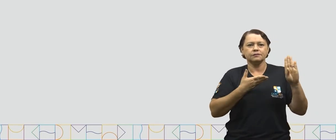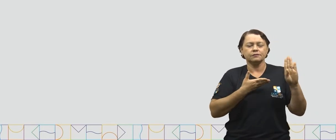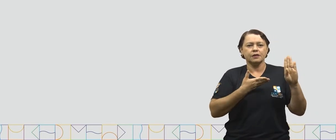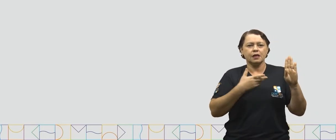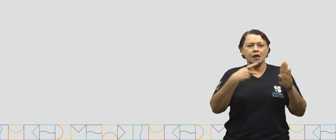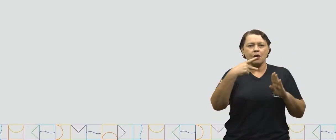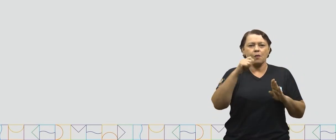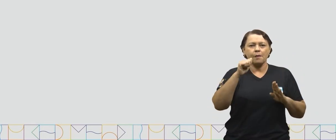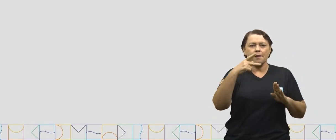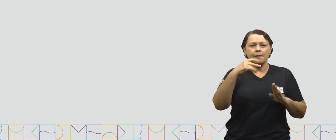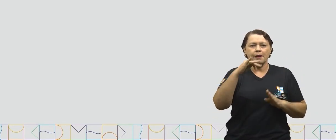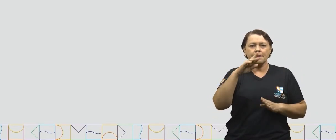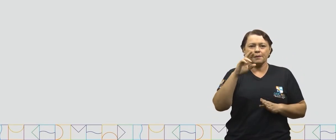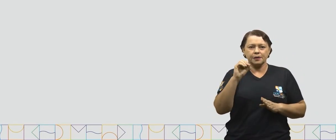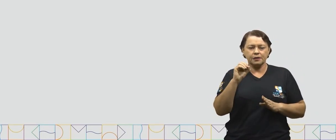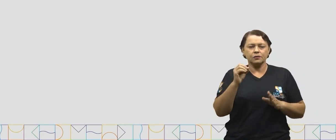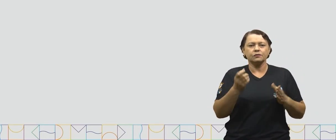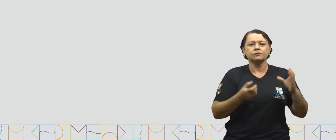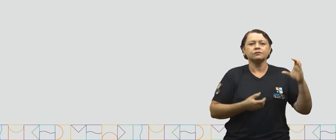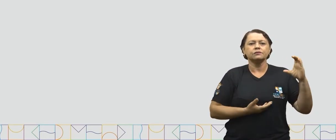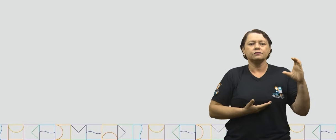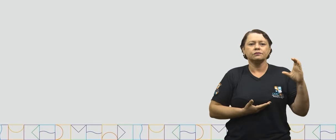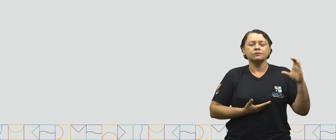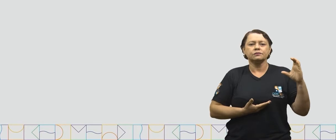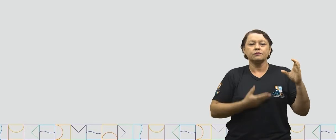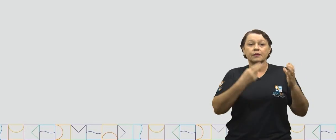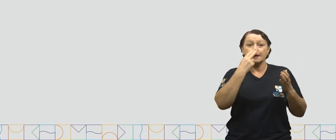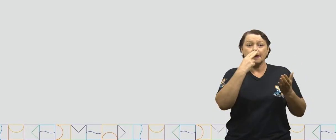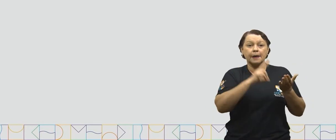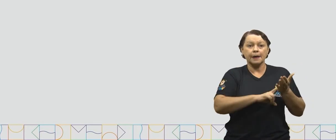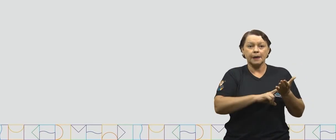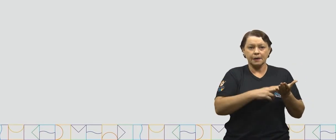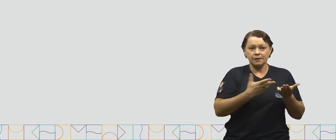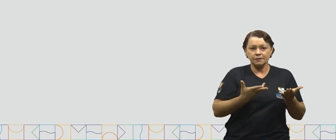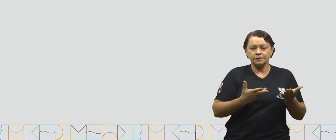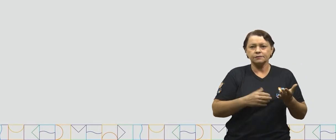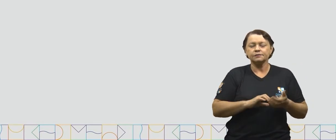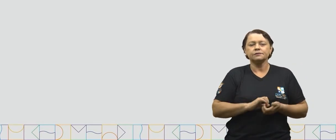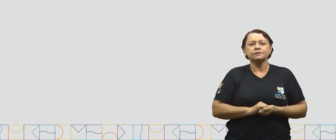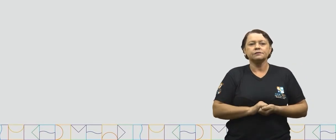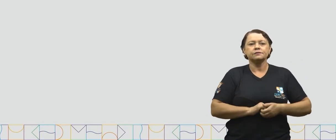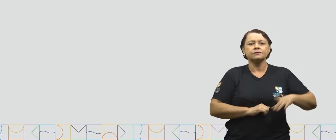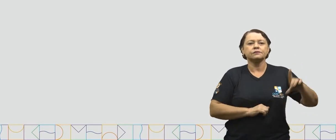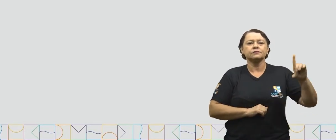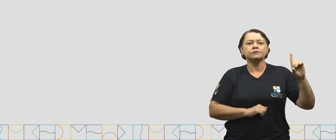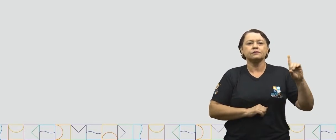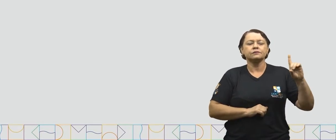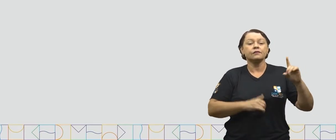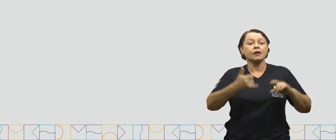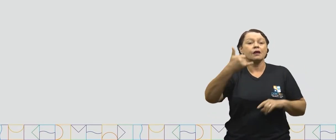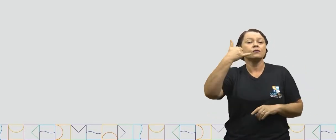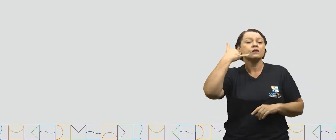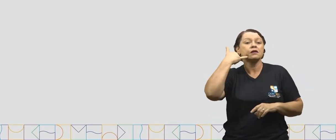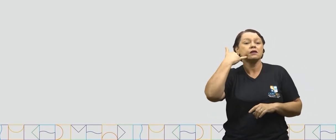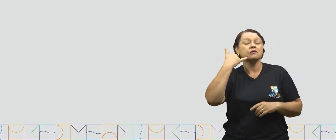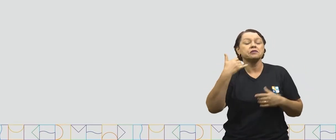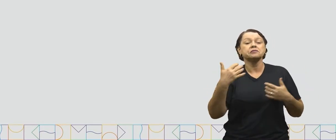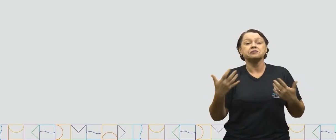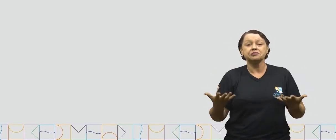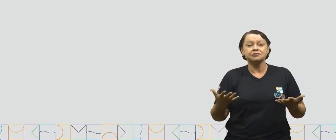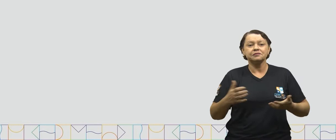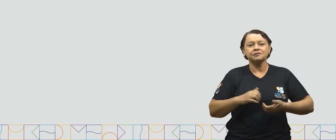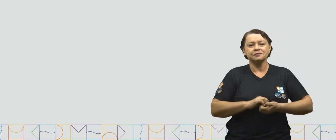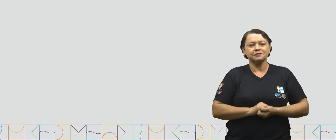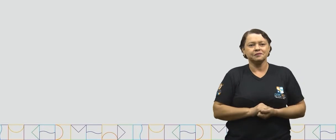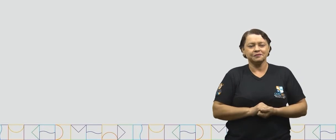ao papiro, alternativa C, aos correios, alternativa D, ao telefone.